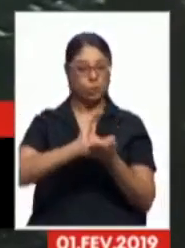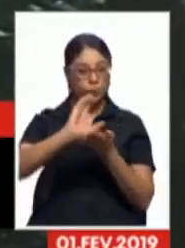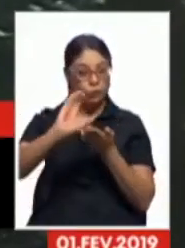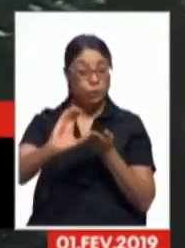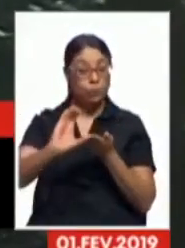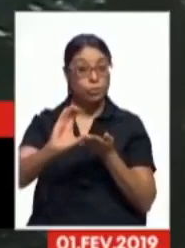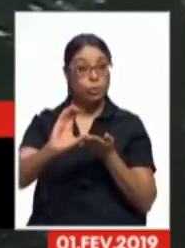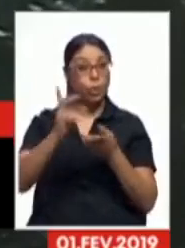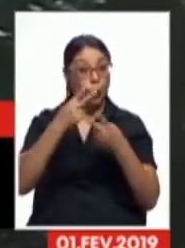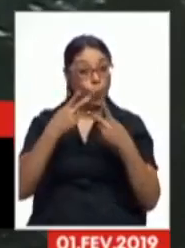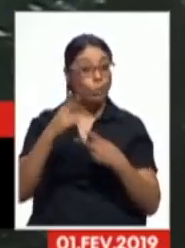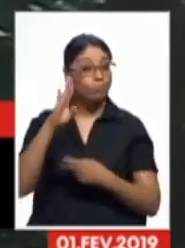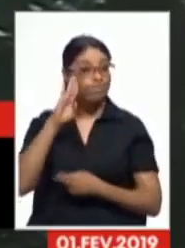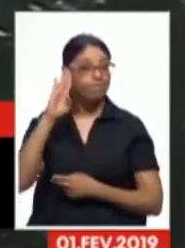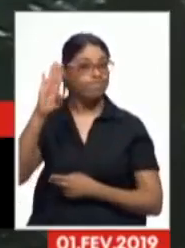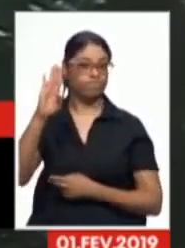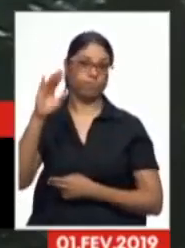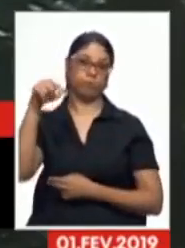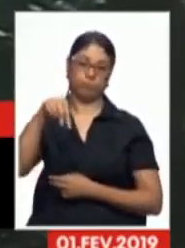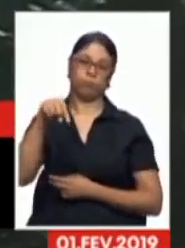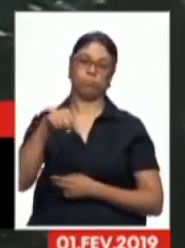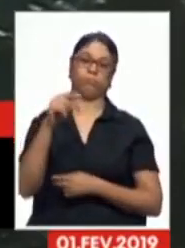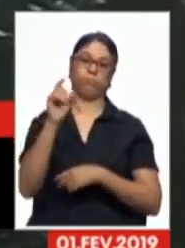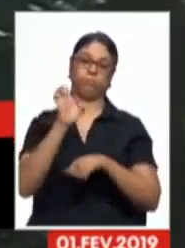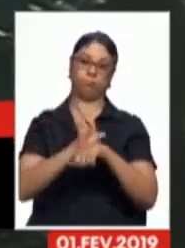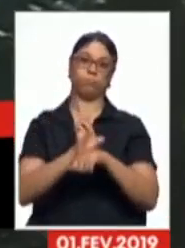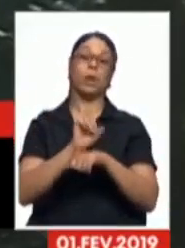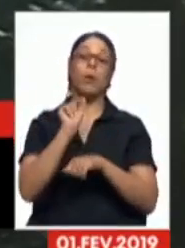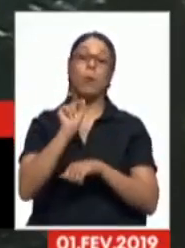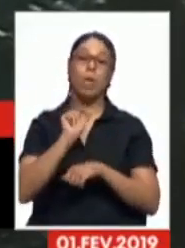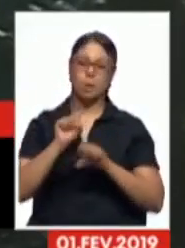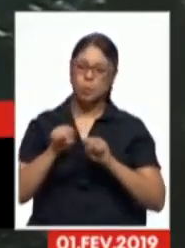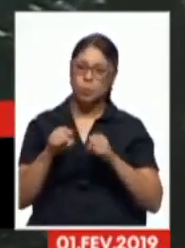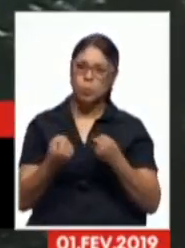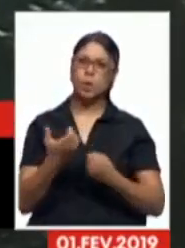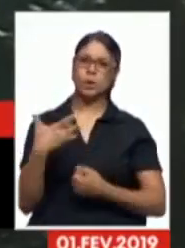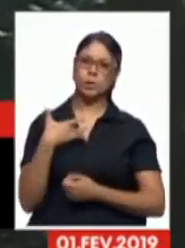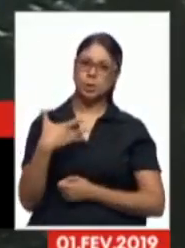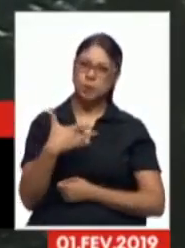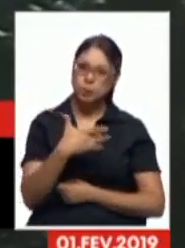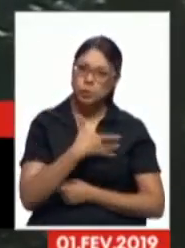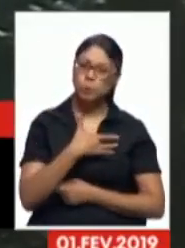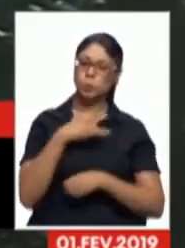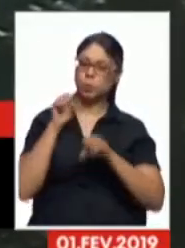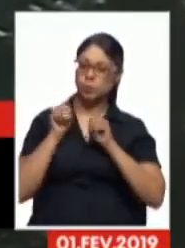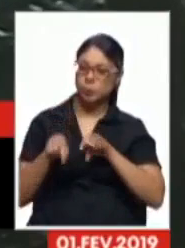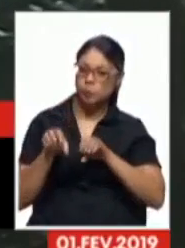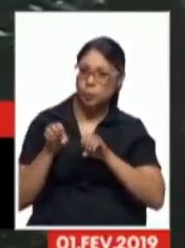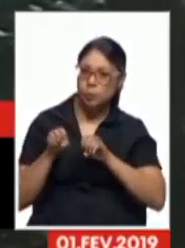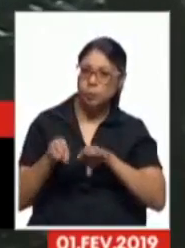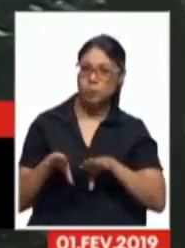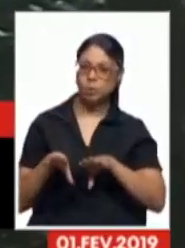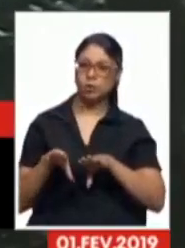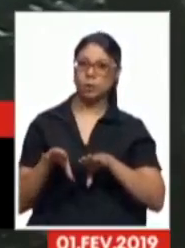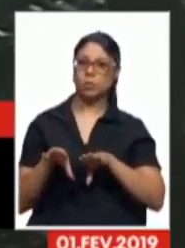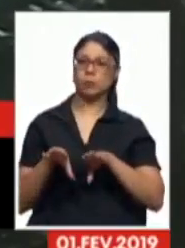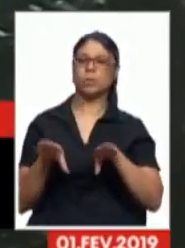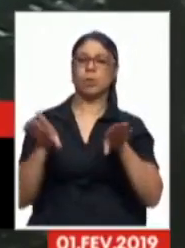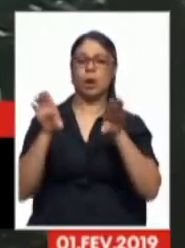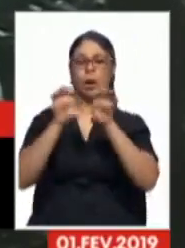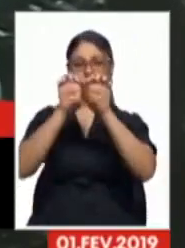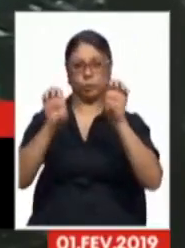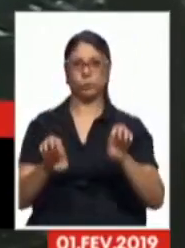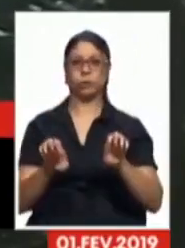ser prioridade do Estado, que são segurança, saúde, educação e